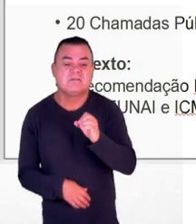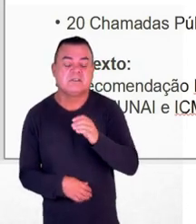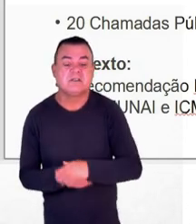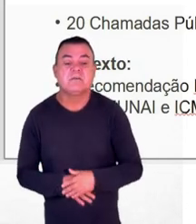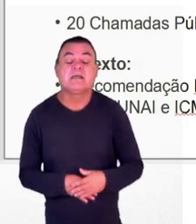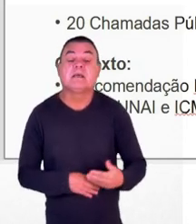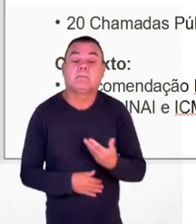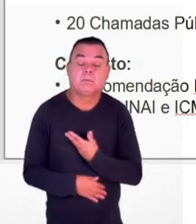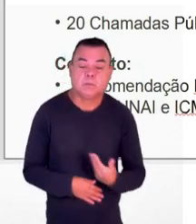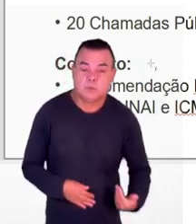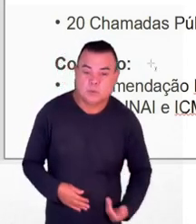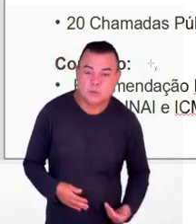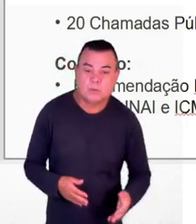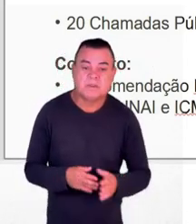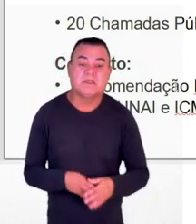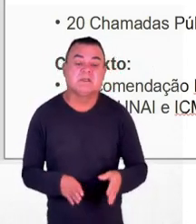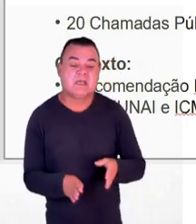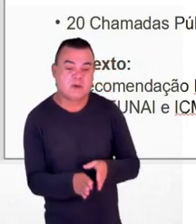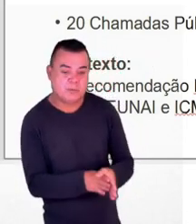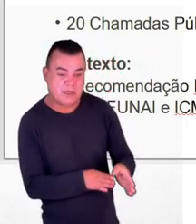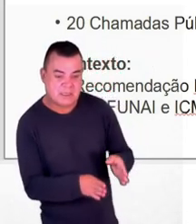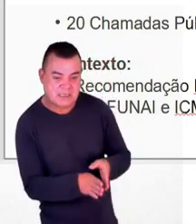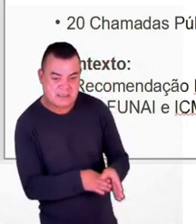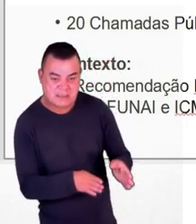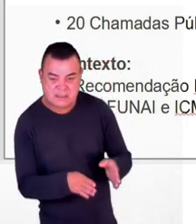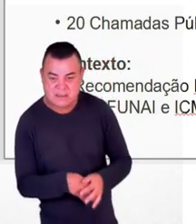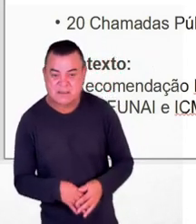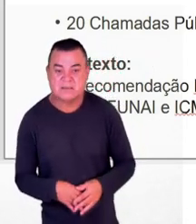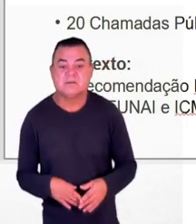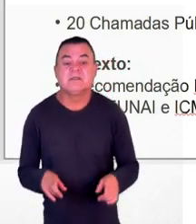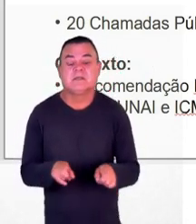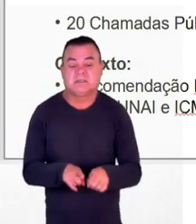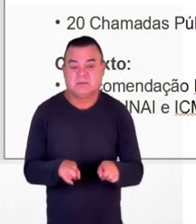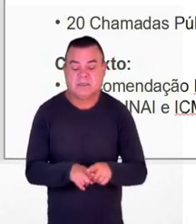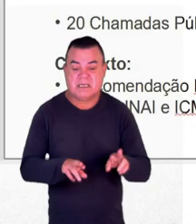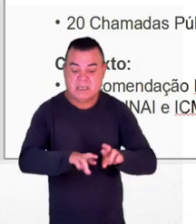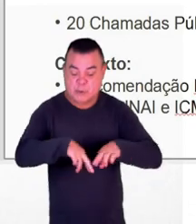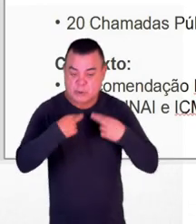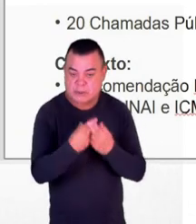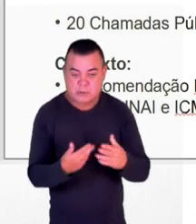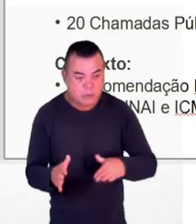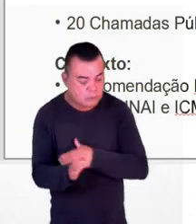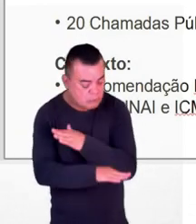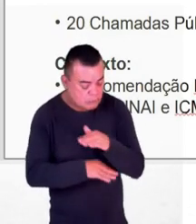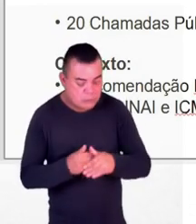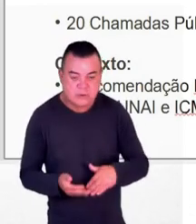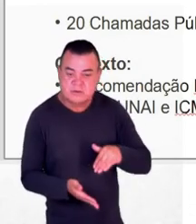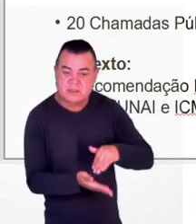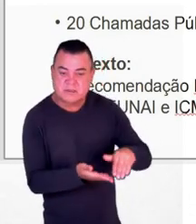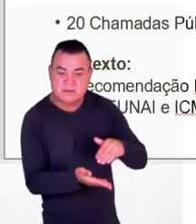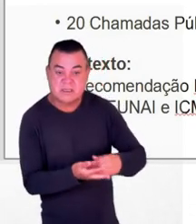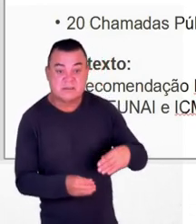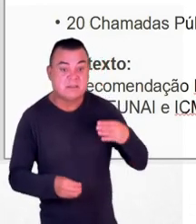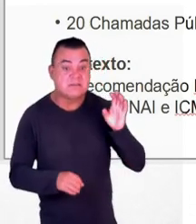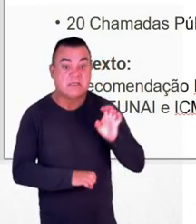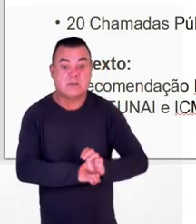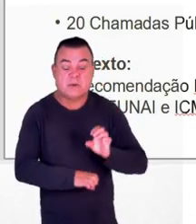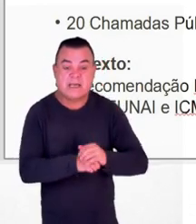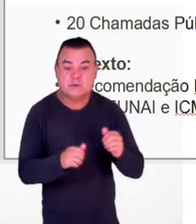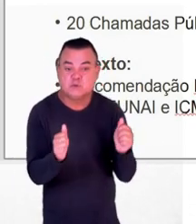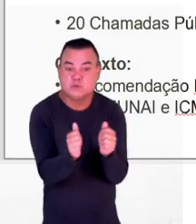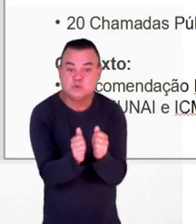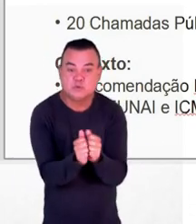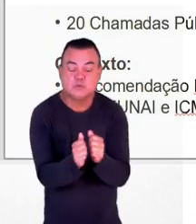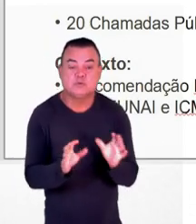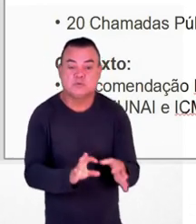deles teve recomendação extrajudicial também fiz reuniões com todos os secretários estaduais m né a gente tem que